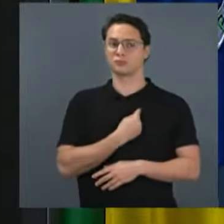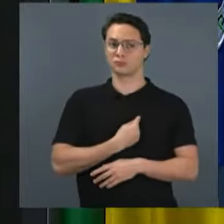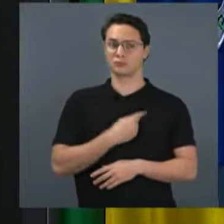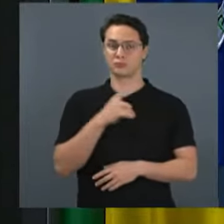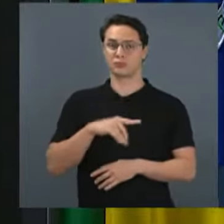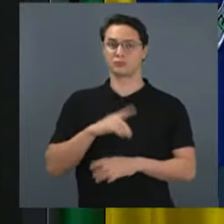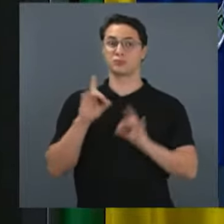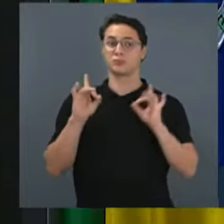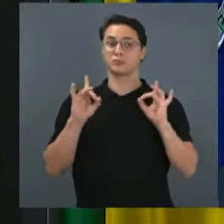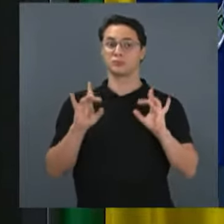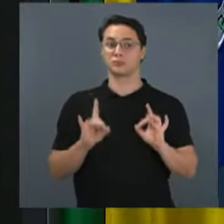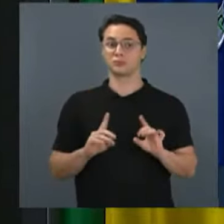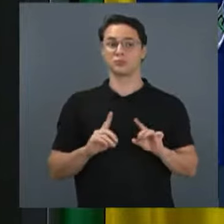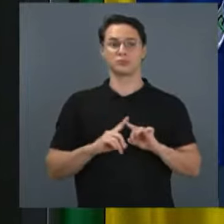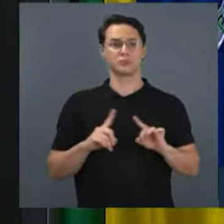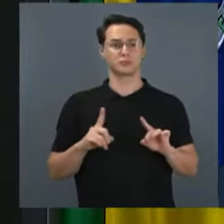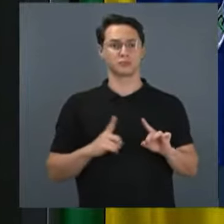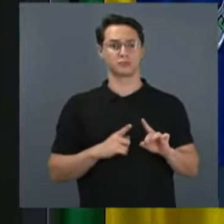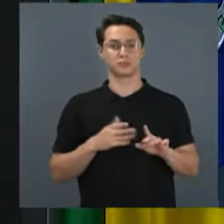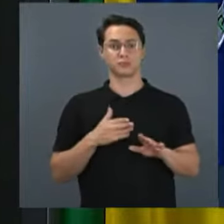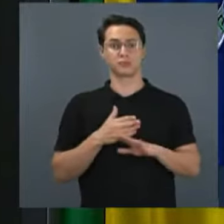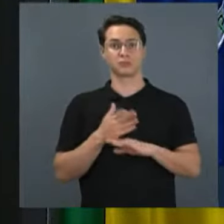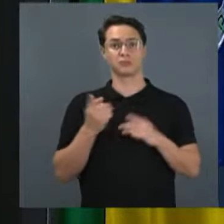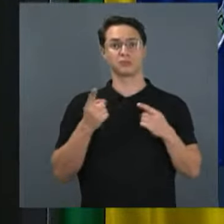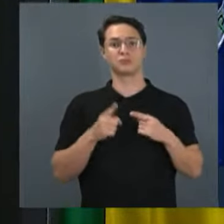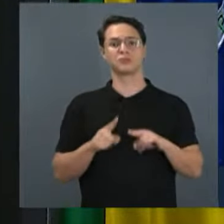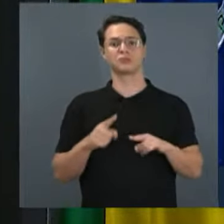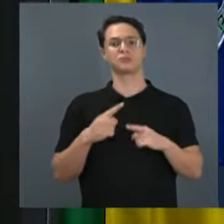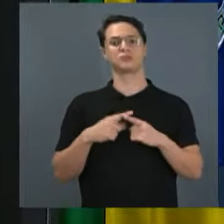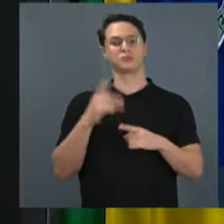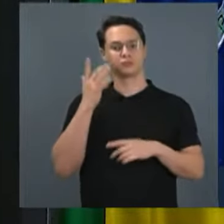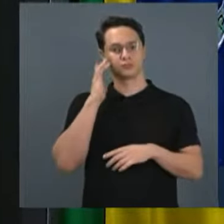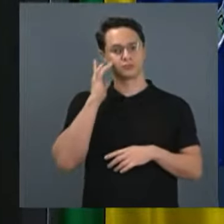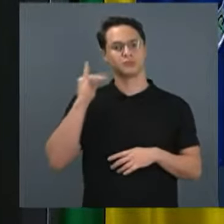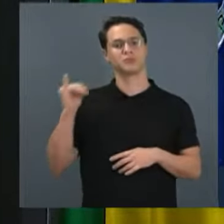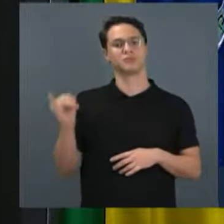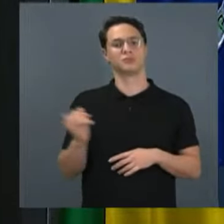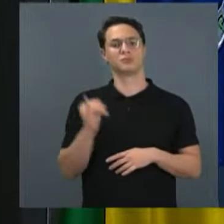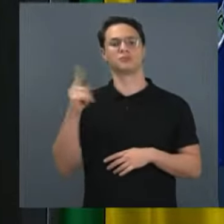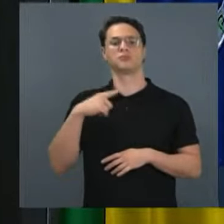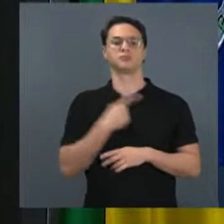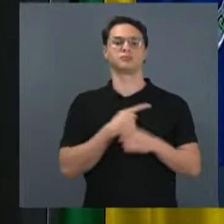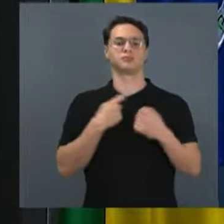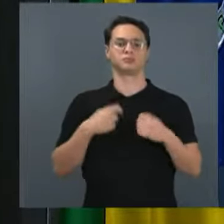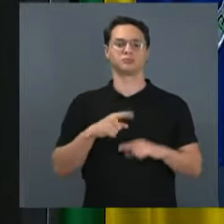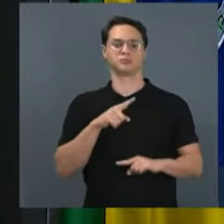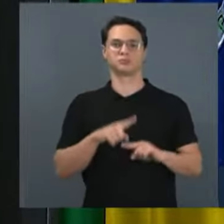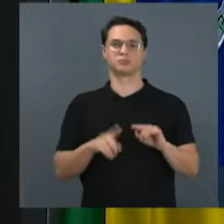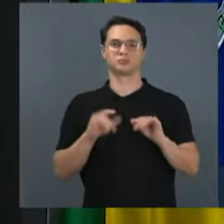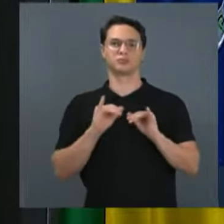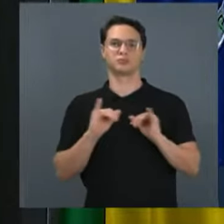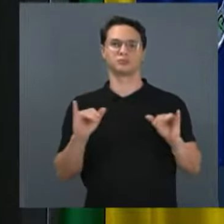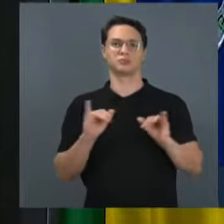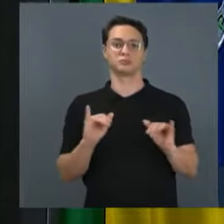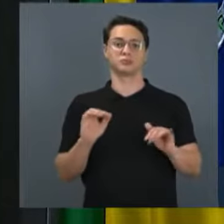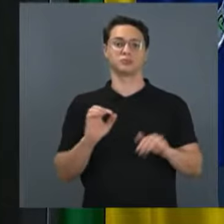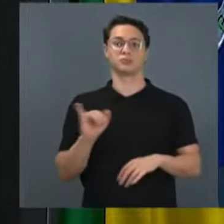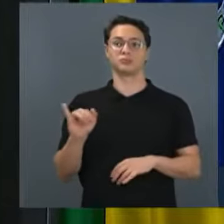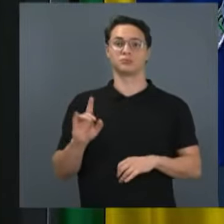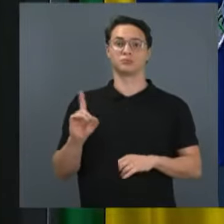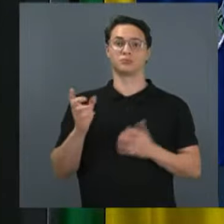entrar com outro para correr, porque eu acho que é inevitável que nós vamos ter que proibir propagandas e, quiçá,